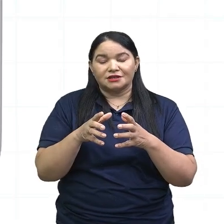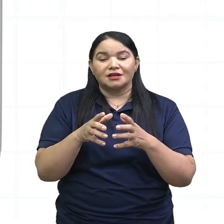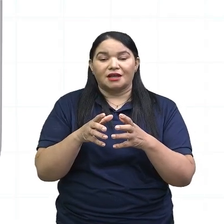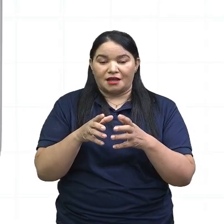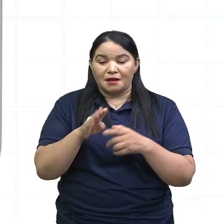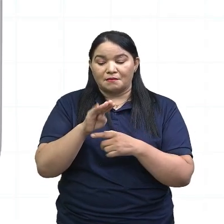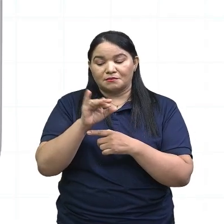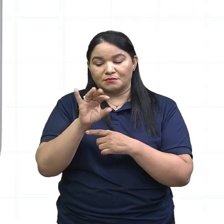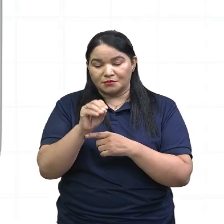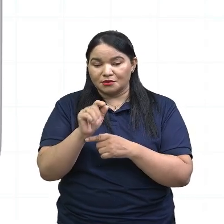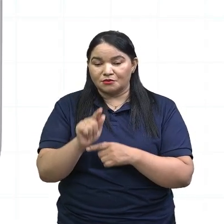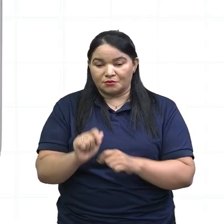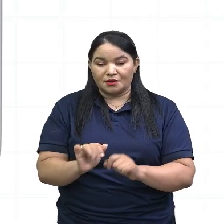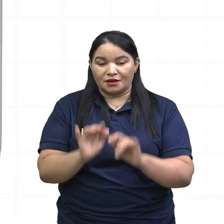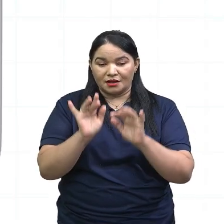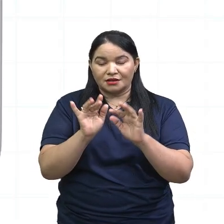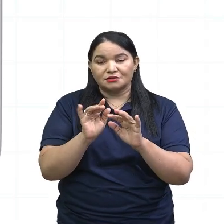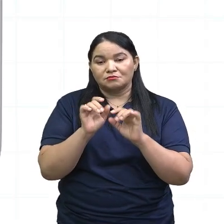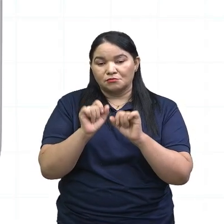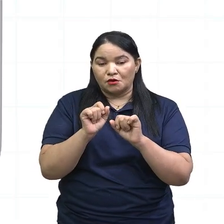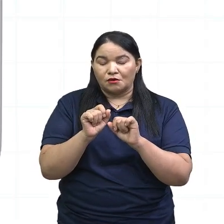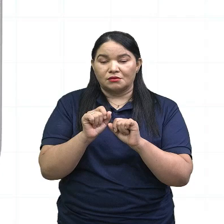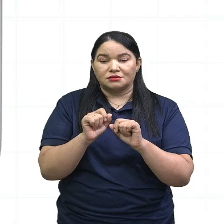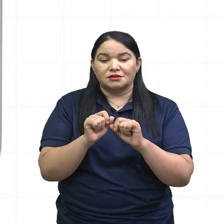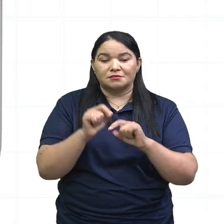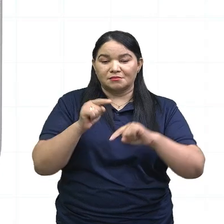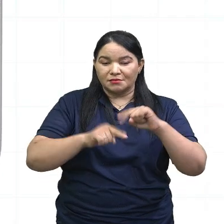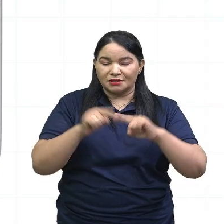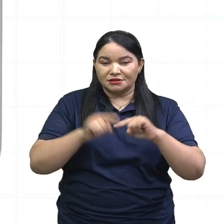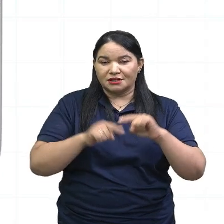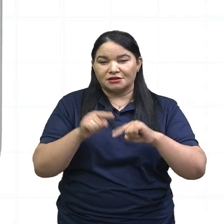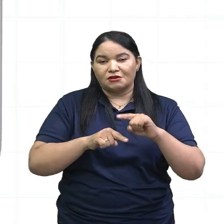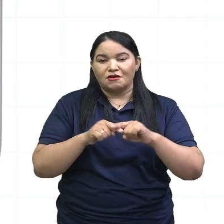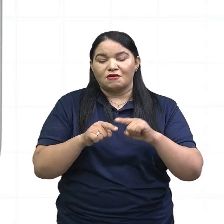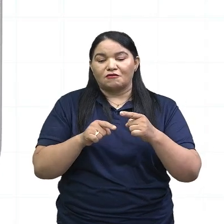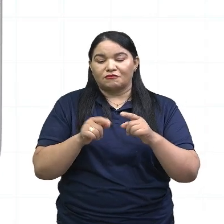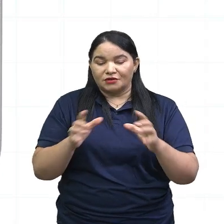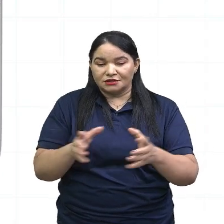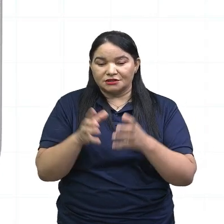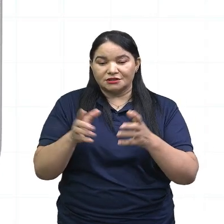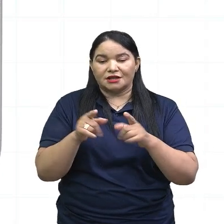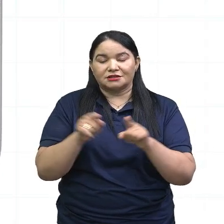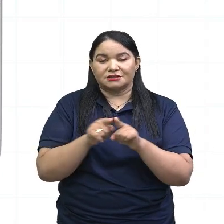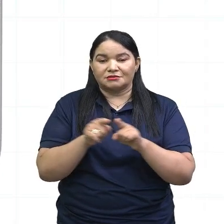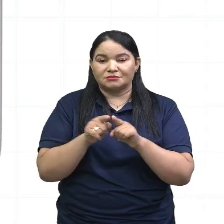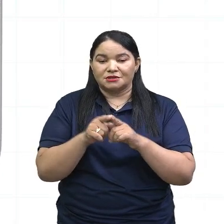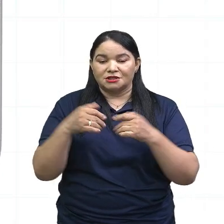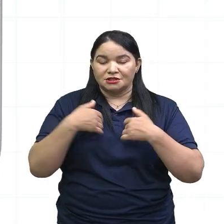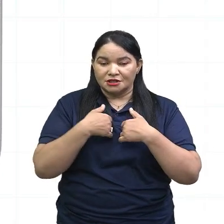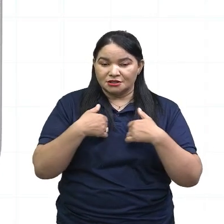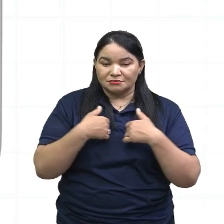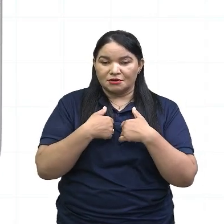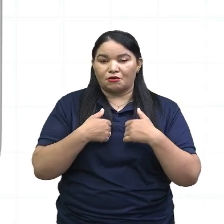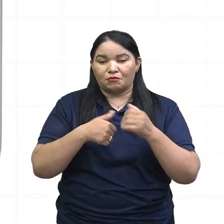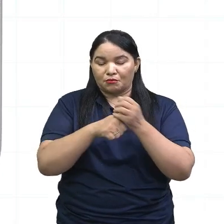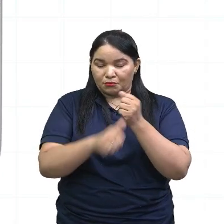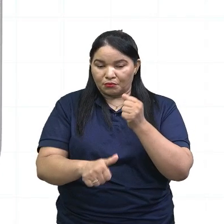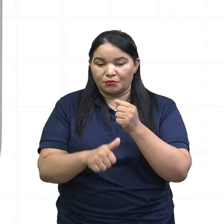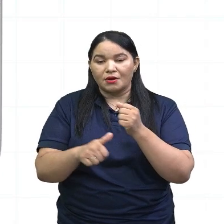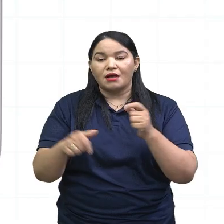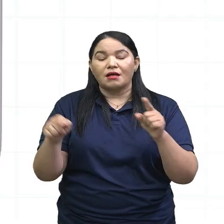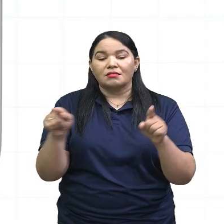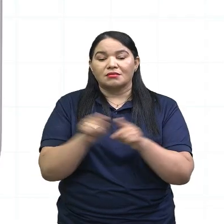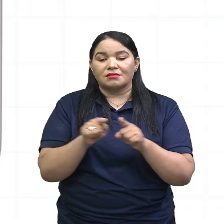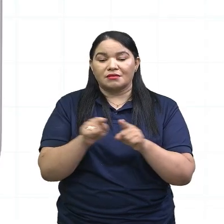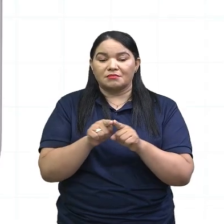gente observou que ela pode ser tanto derivado de vegetais quanto de animais, né? Esterco ali de animais. E